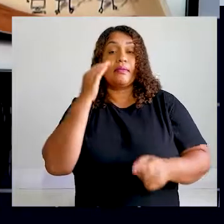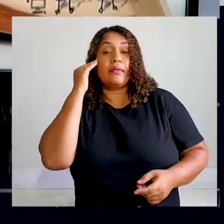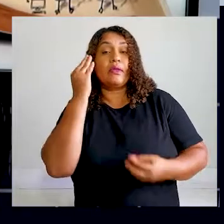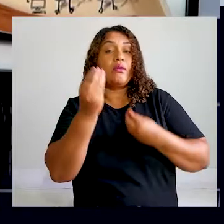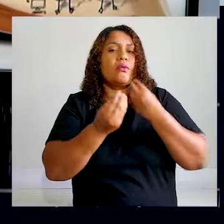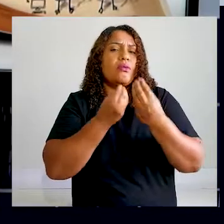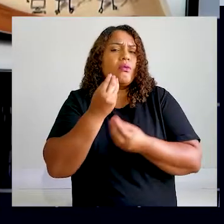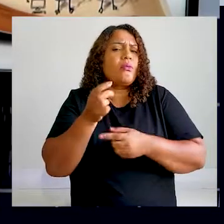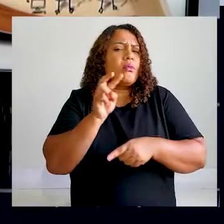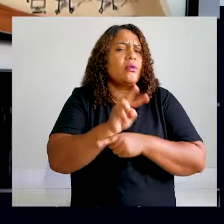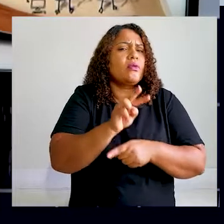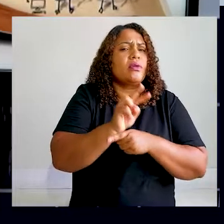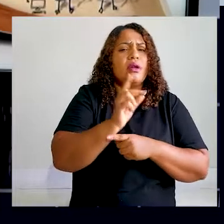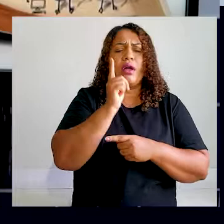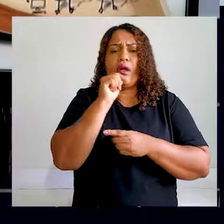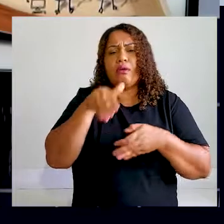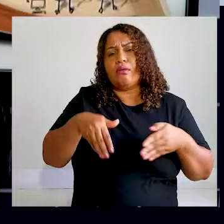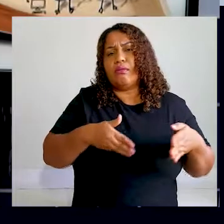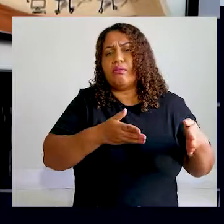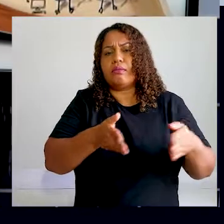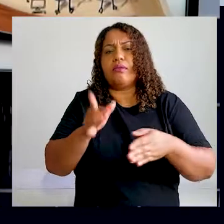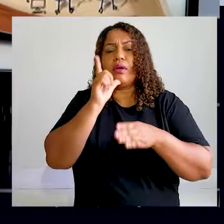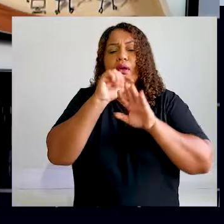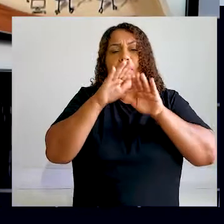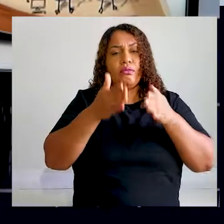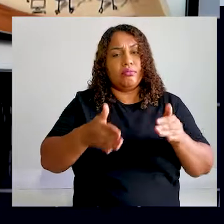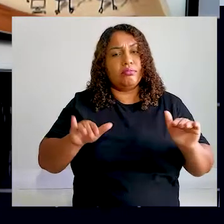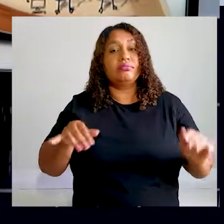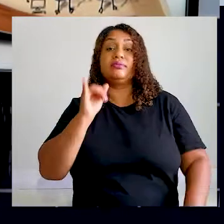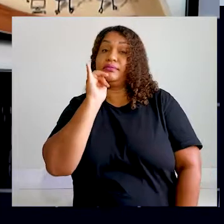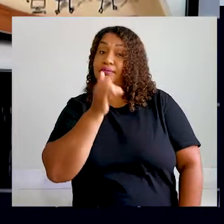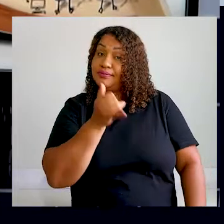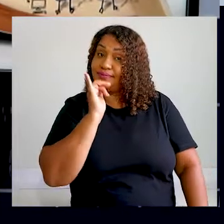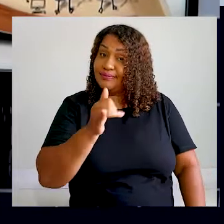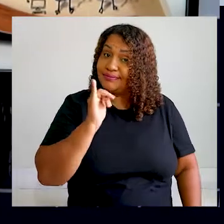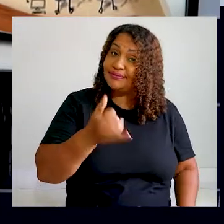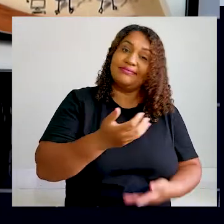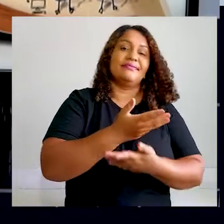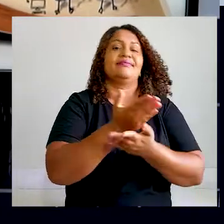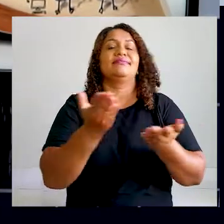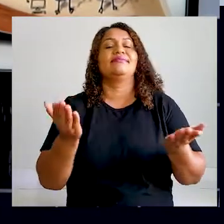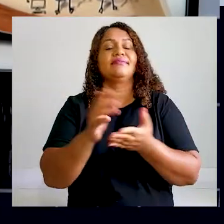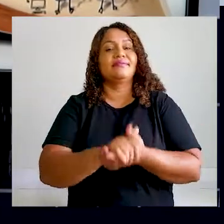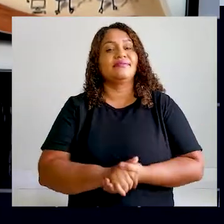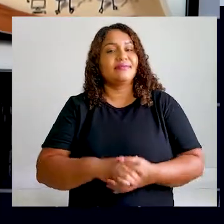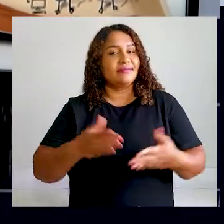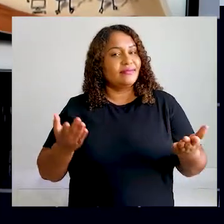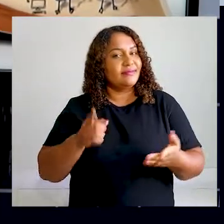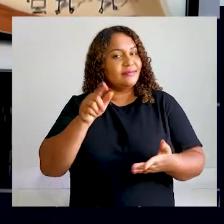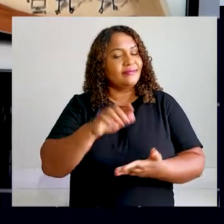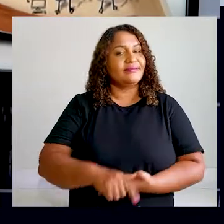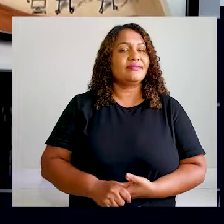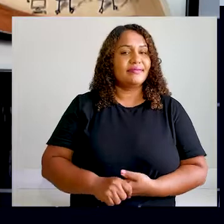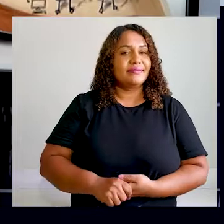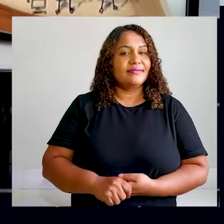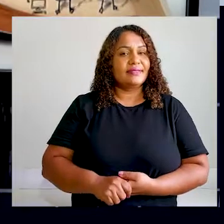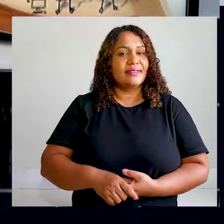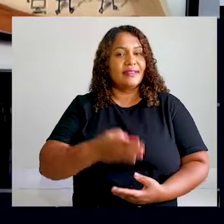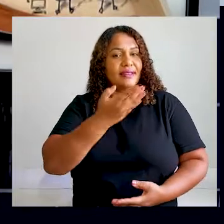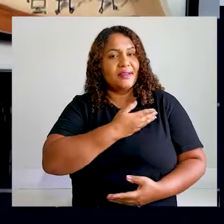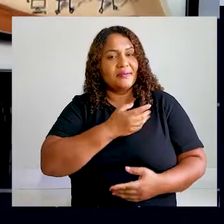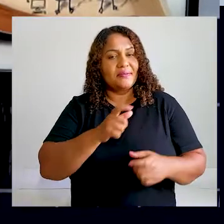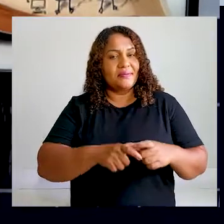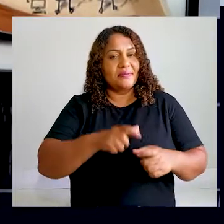a necessidade de melhor cuidar das águas dos rios e oceanos, vamos contar uma história para vocês. E a de hoje